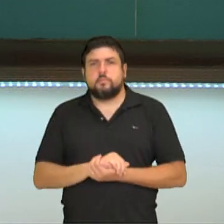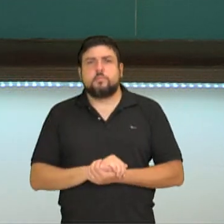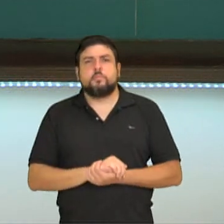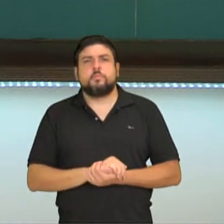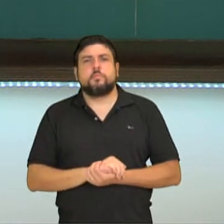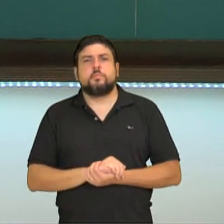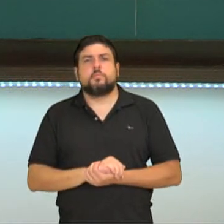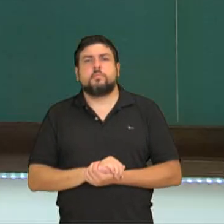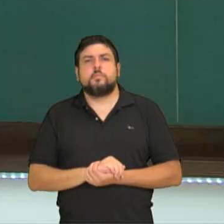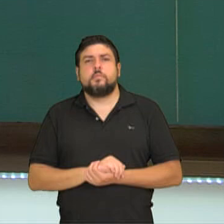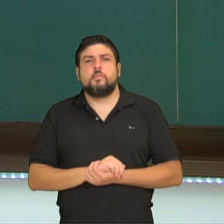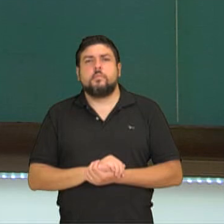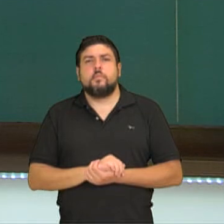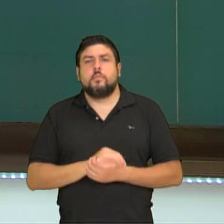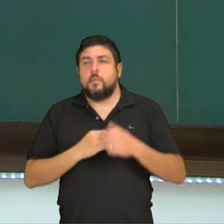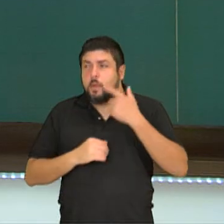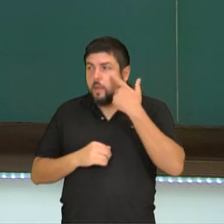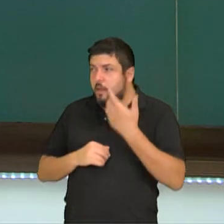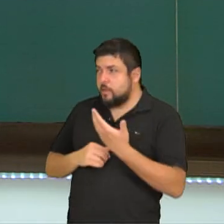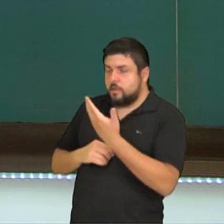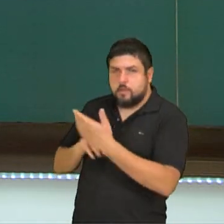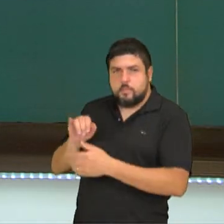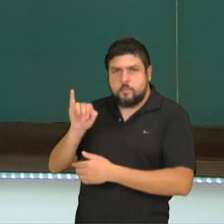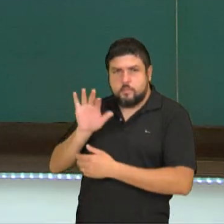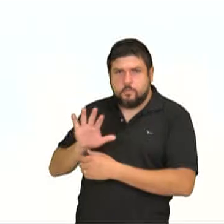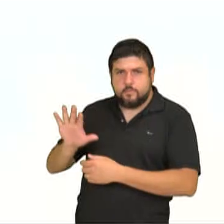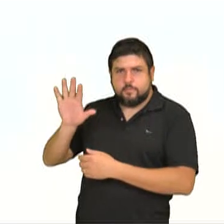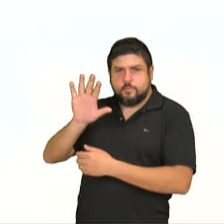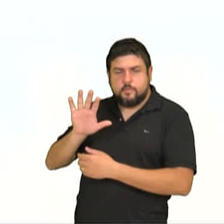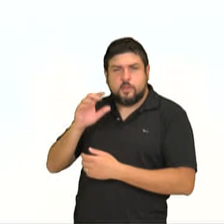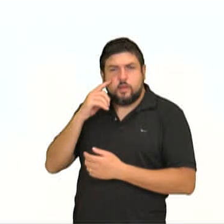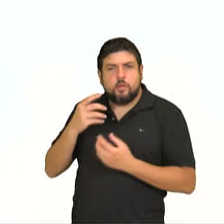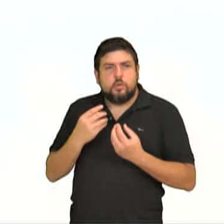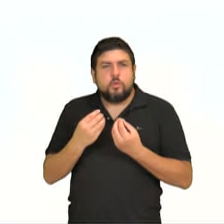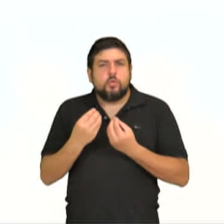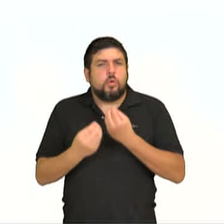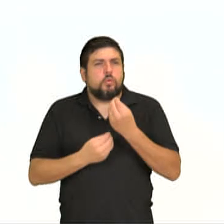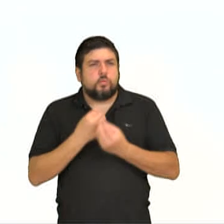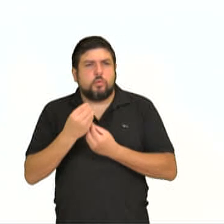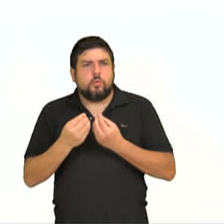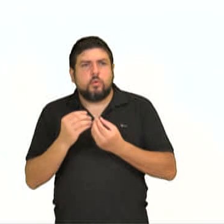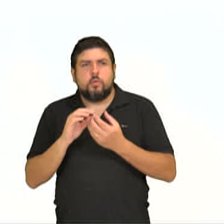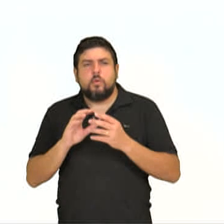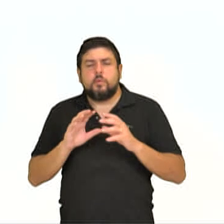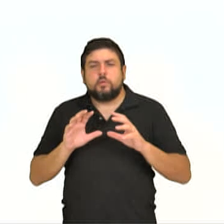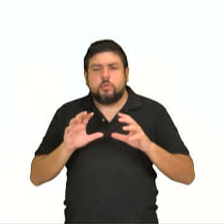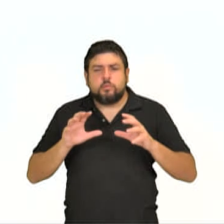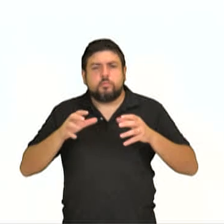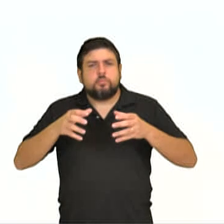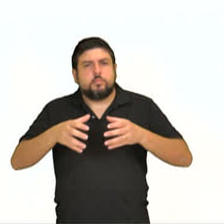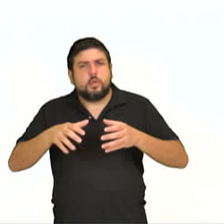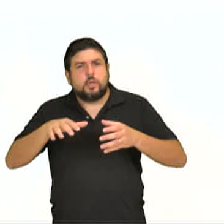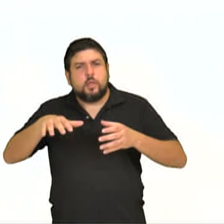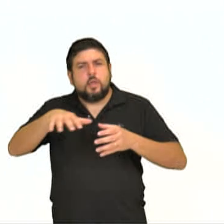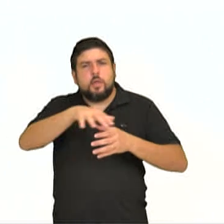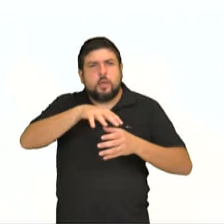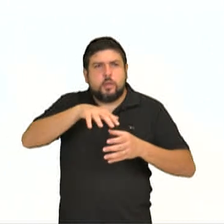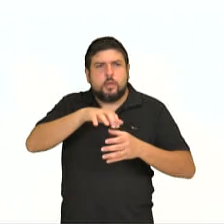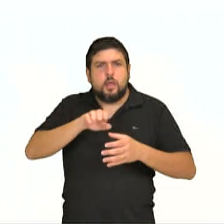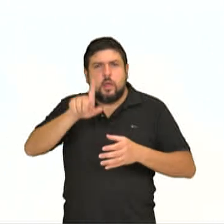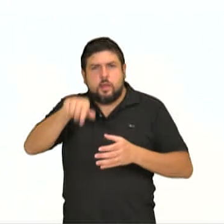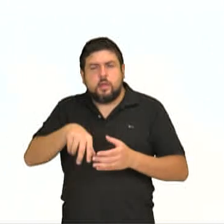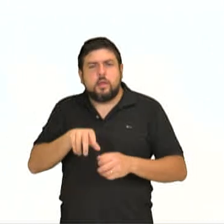Aqui a gente tem uma imagem que o professor trouxe para vocês, né, de como seria um discurso, aqui é o momento